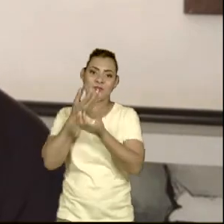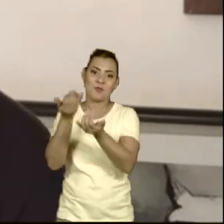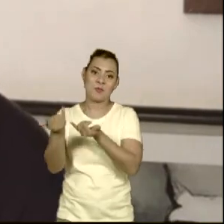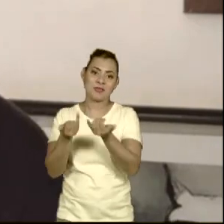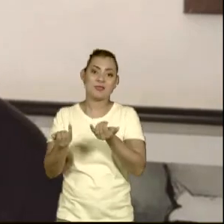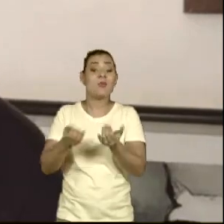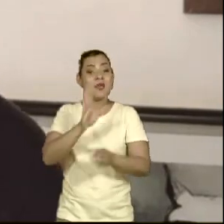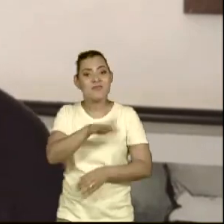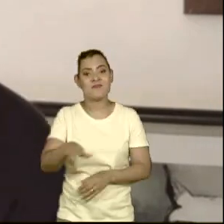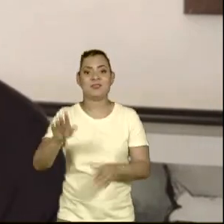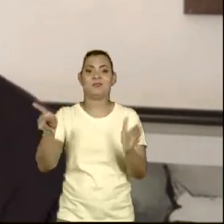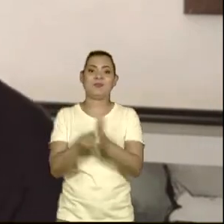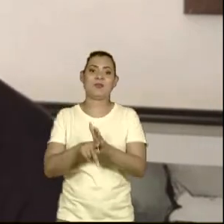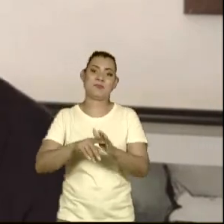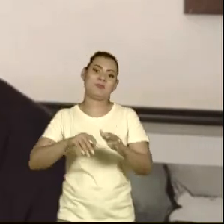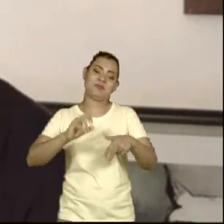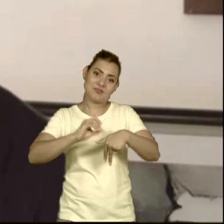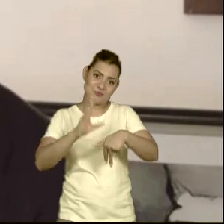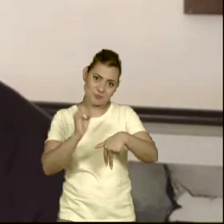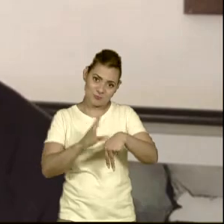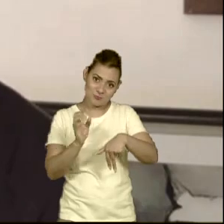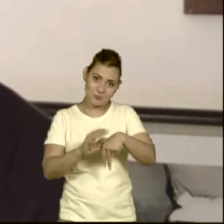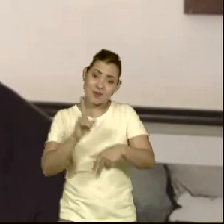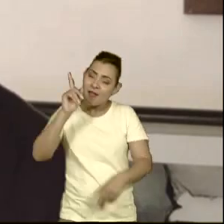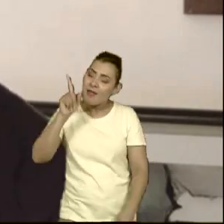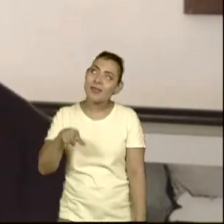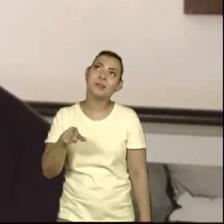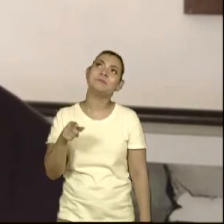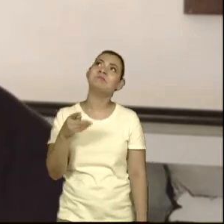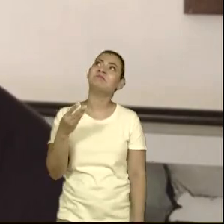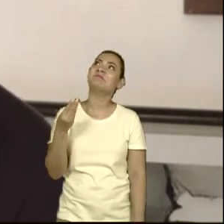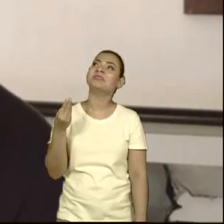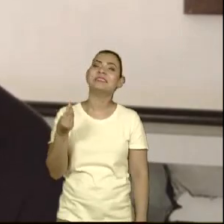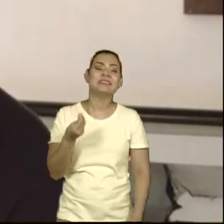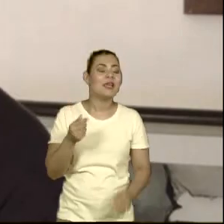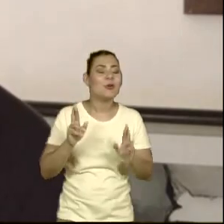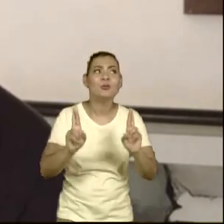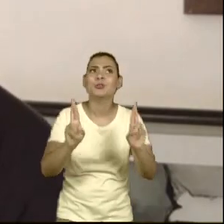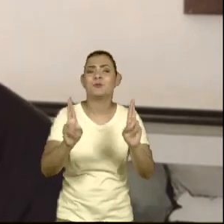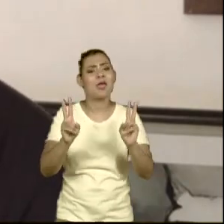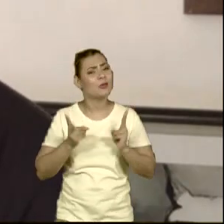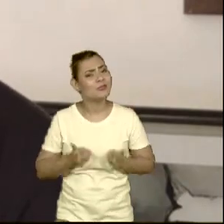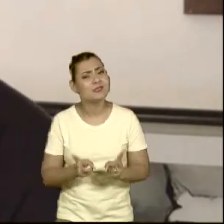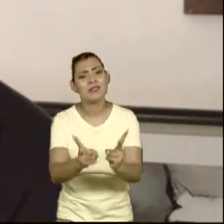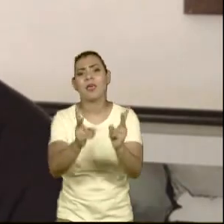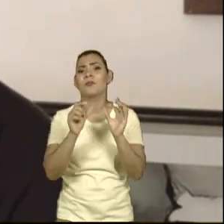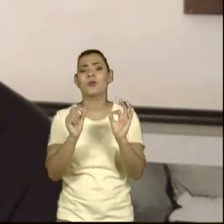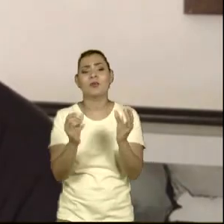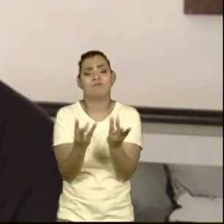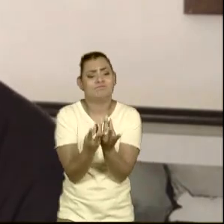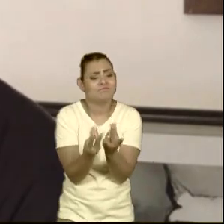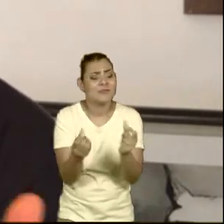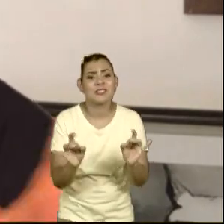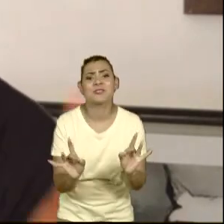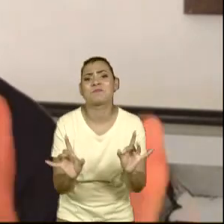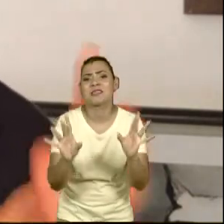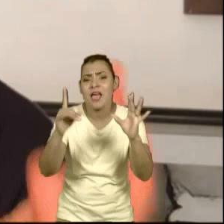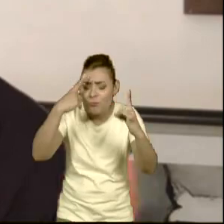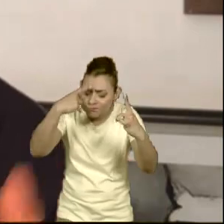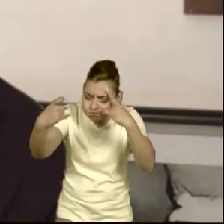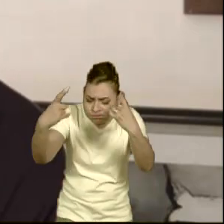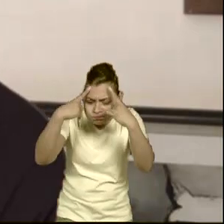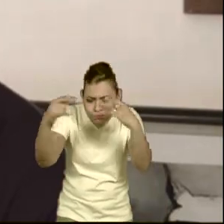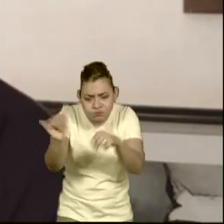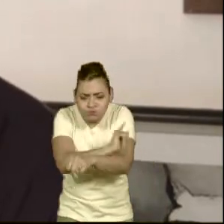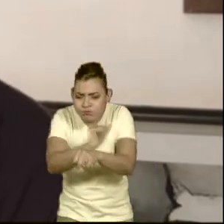infantil da TV Cultura, que isso é, era, é, e espero que seja sempre, uma mina de ouro, de criação